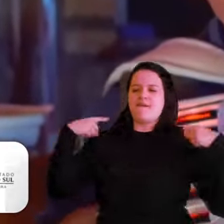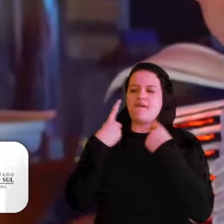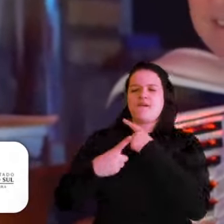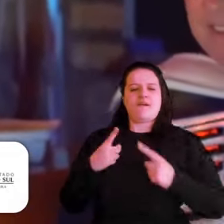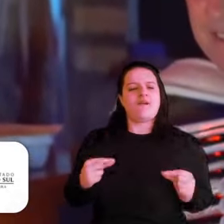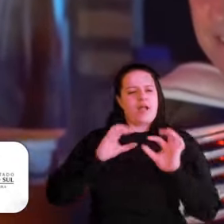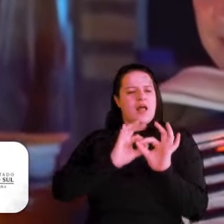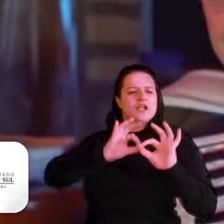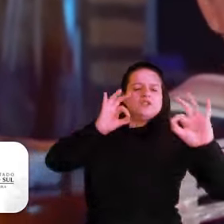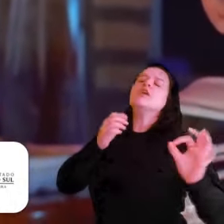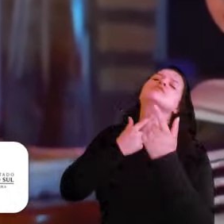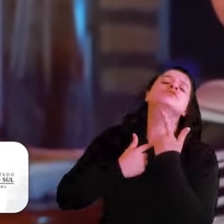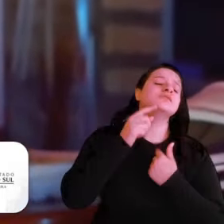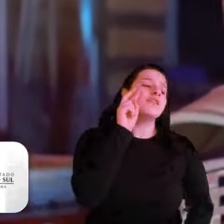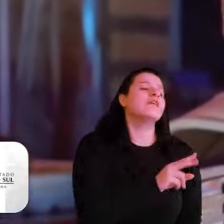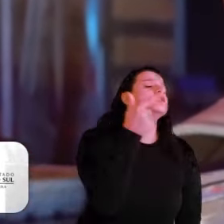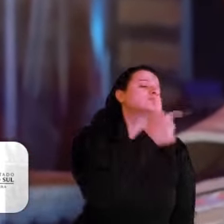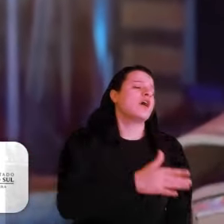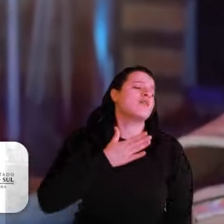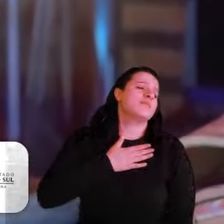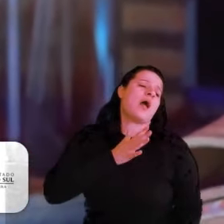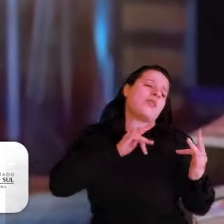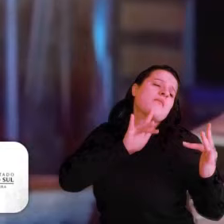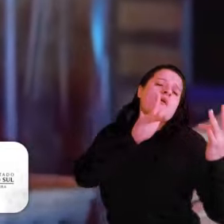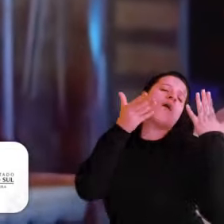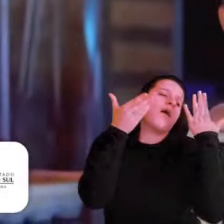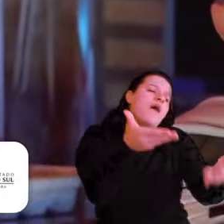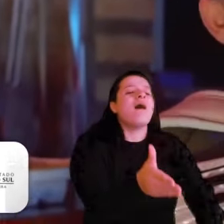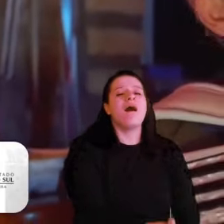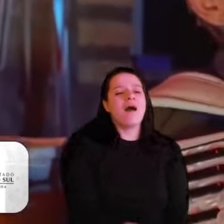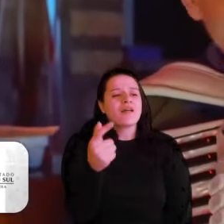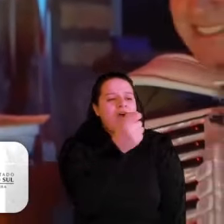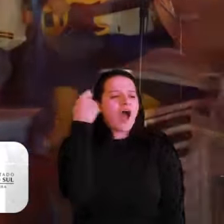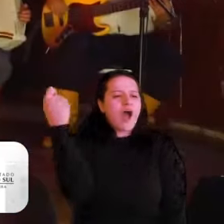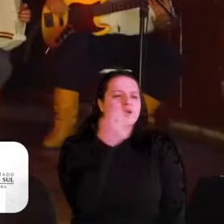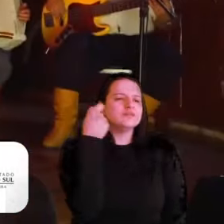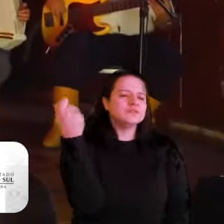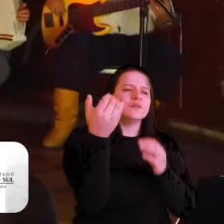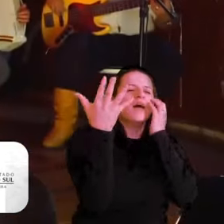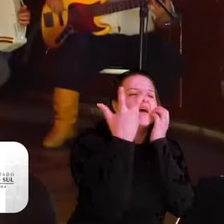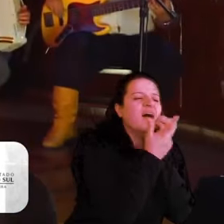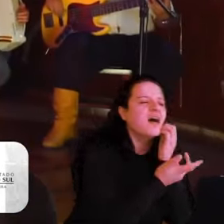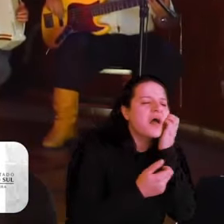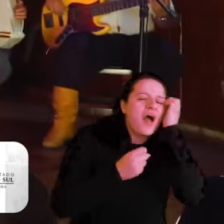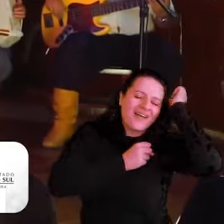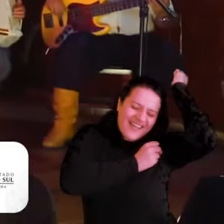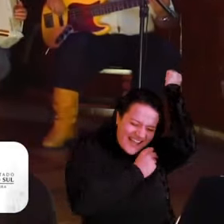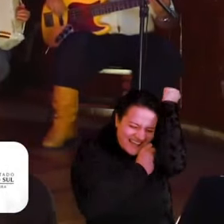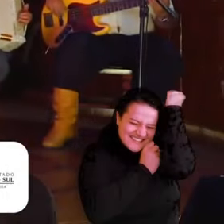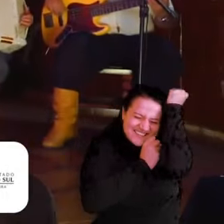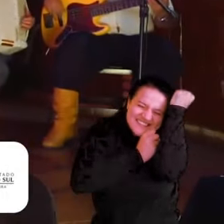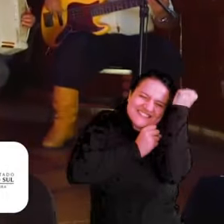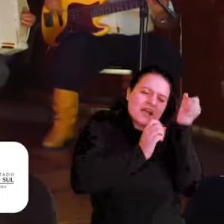desses de engolir distância. Daí na ânsia de rever minha morena. O motivo de campear essa gaúcha foi na bandeira que